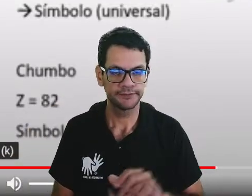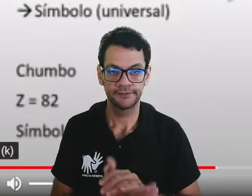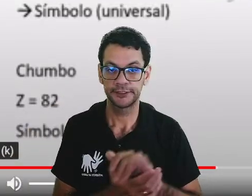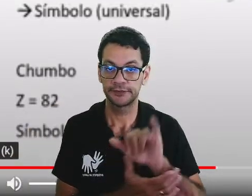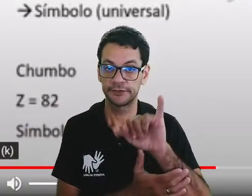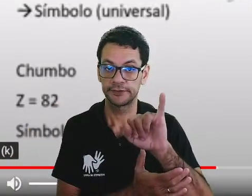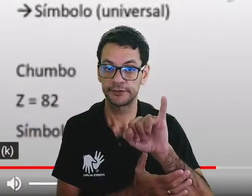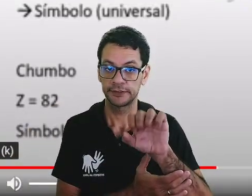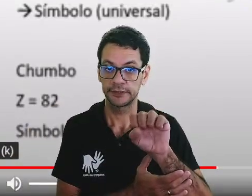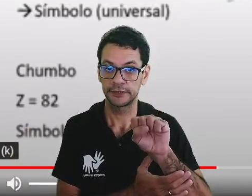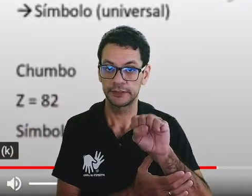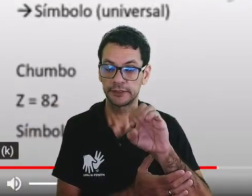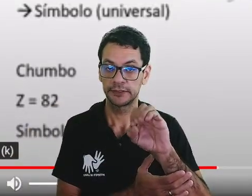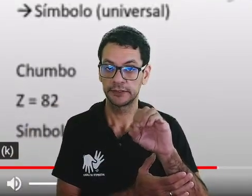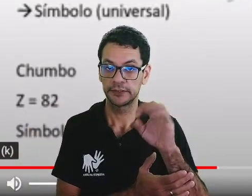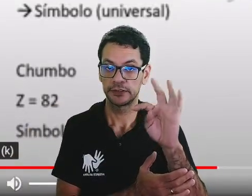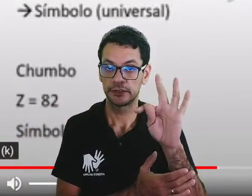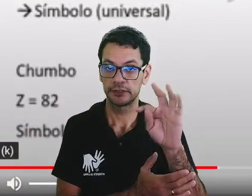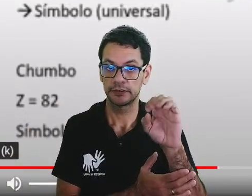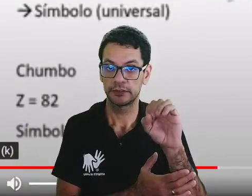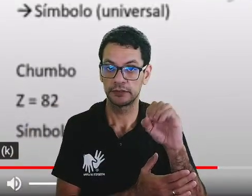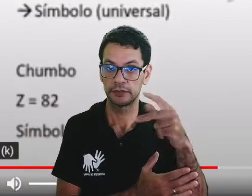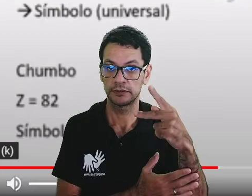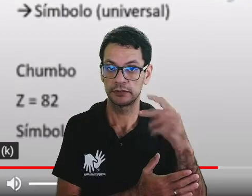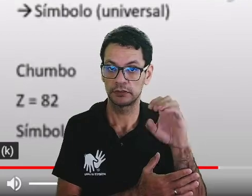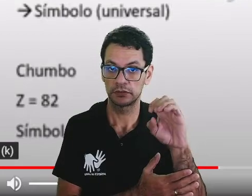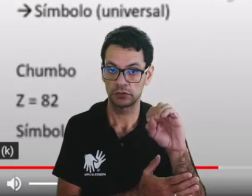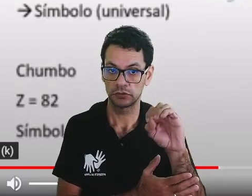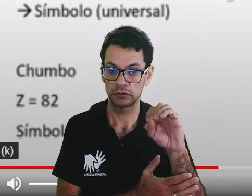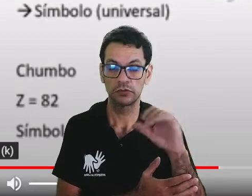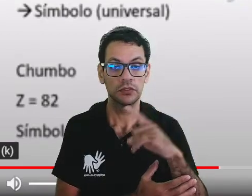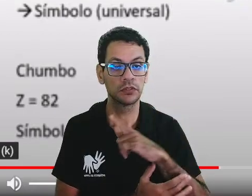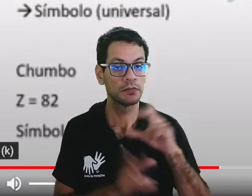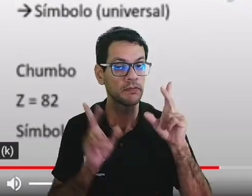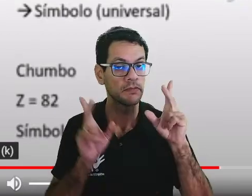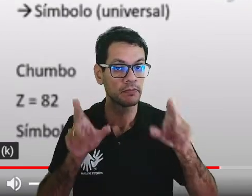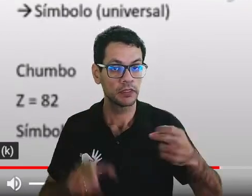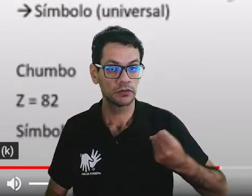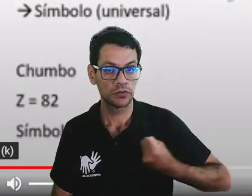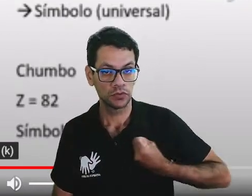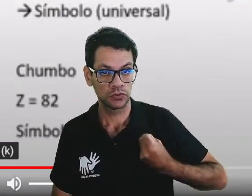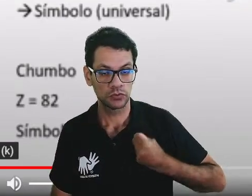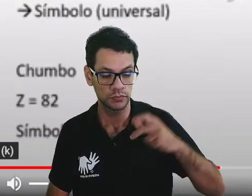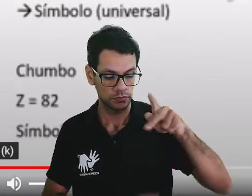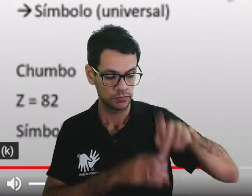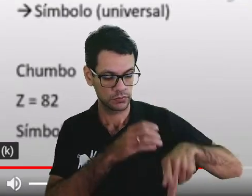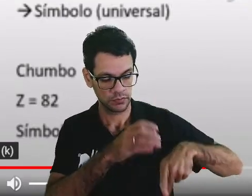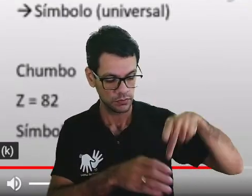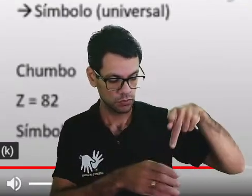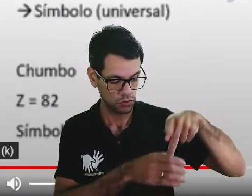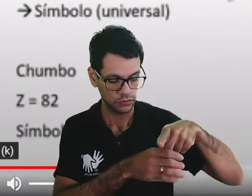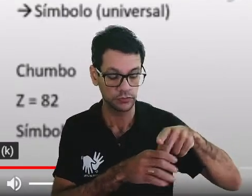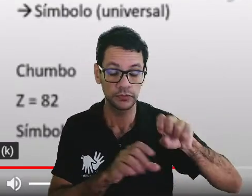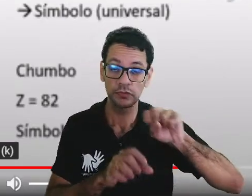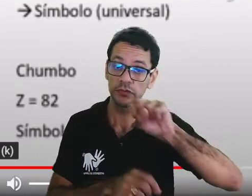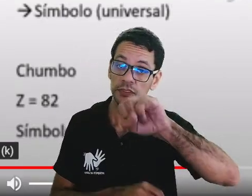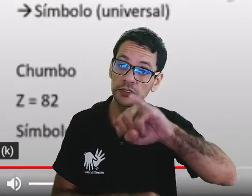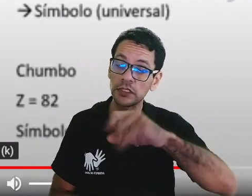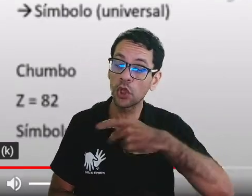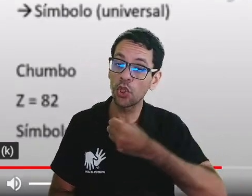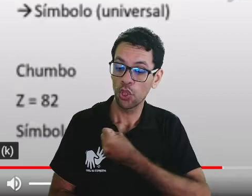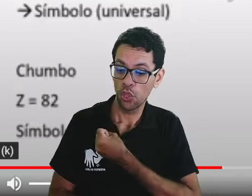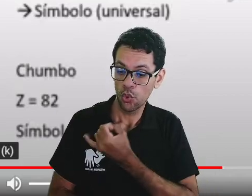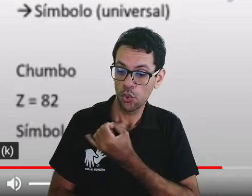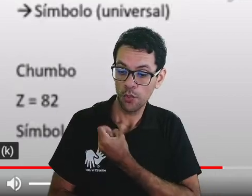Isótopos é um tipo de semelhança. Então, átomos que têm o mesmo número de prótons. Como eu falei, se o número de prótons é o que vai determinar